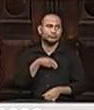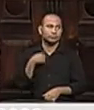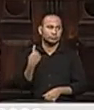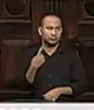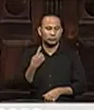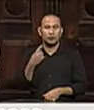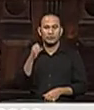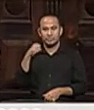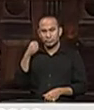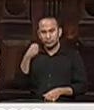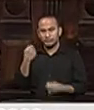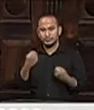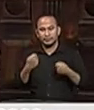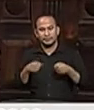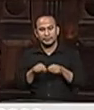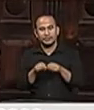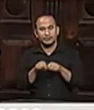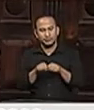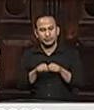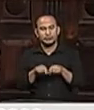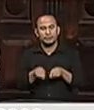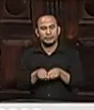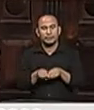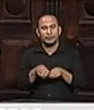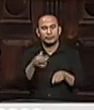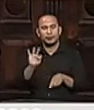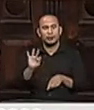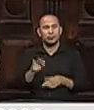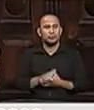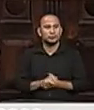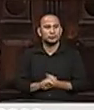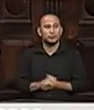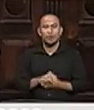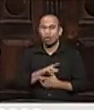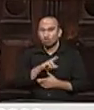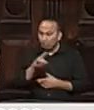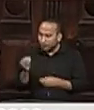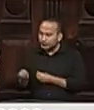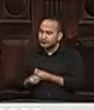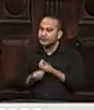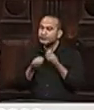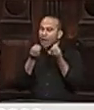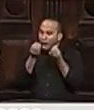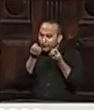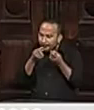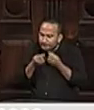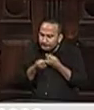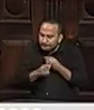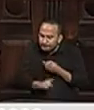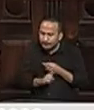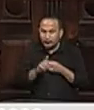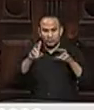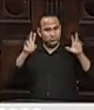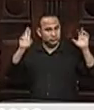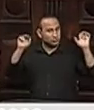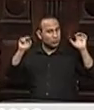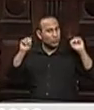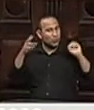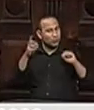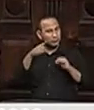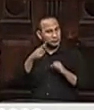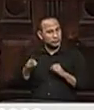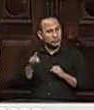nossos senadores devem fazer no Senado Federal. E que se dê nome aos bois e que se vá a fundo nessa questão, ou se exonere